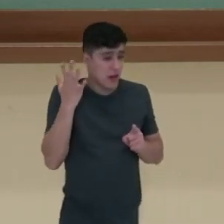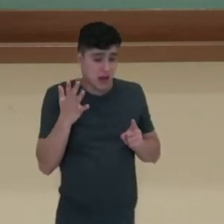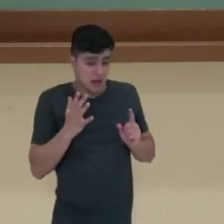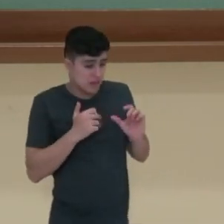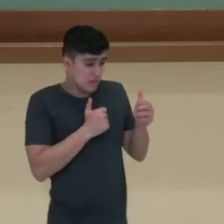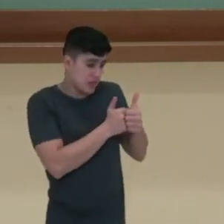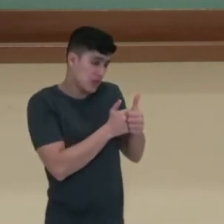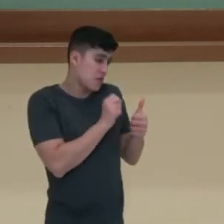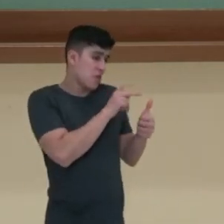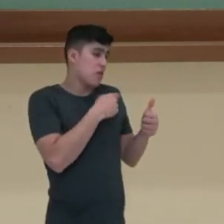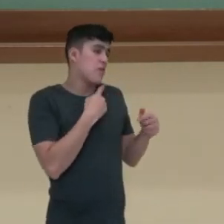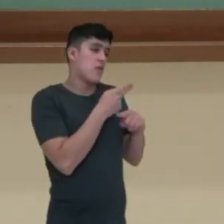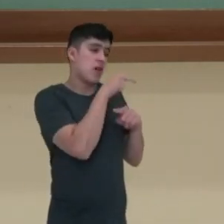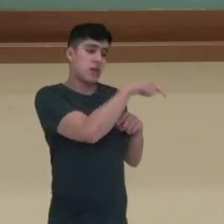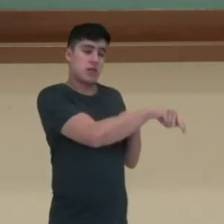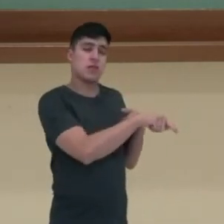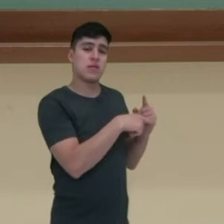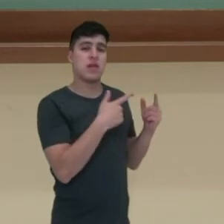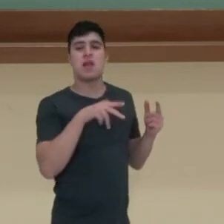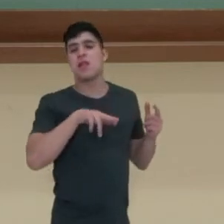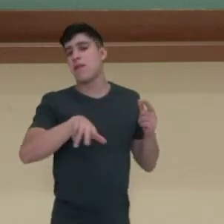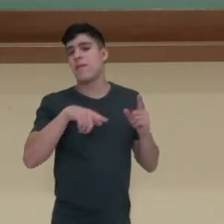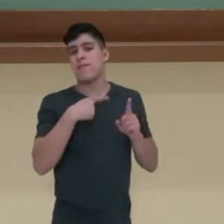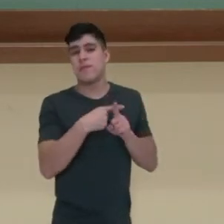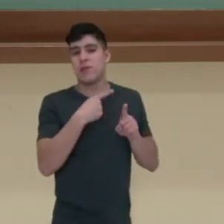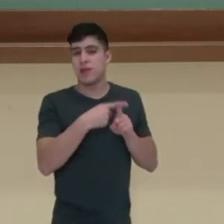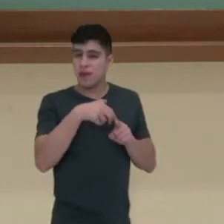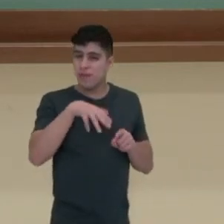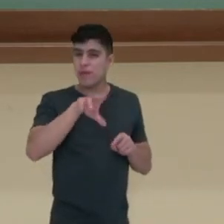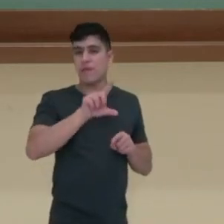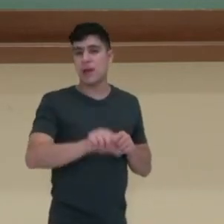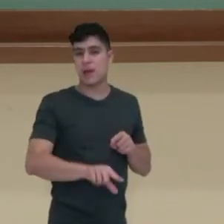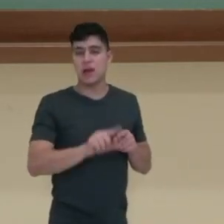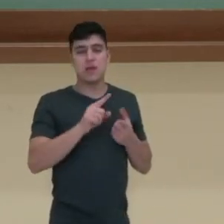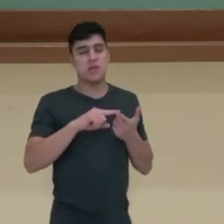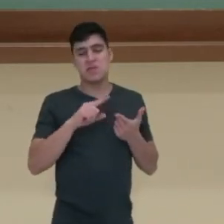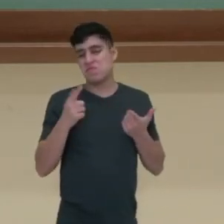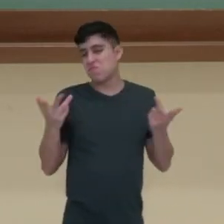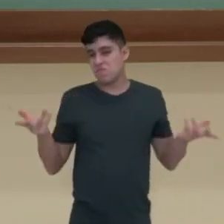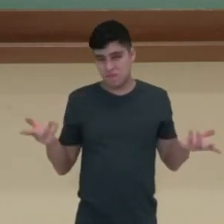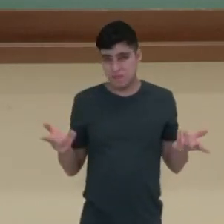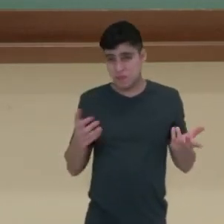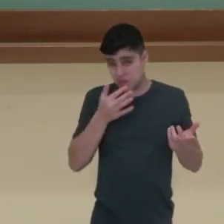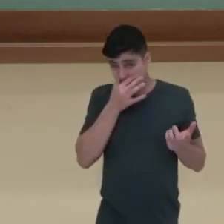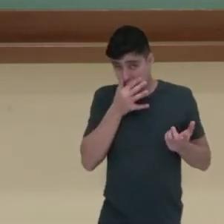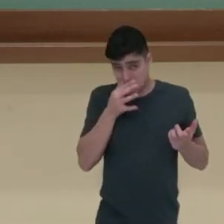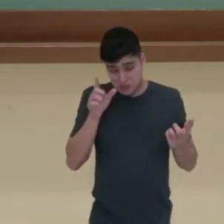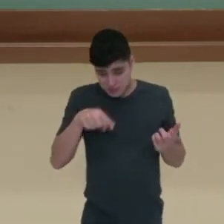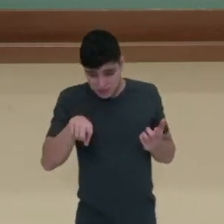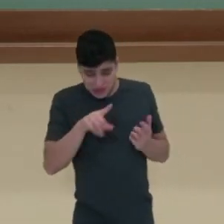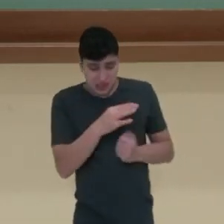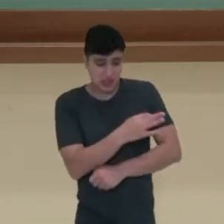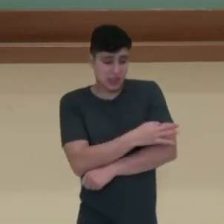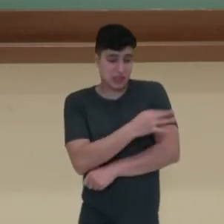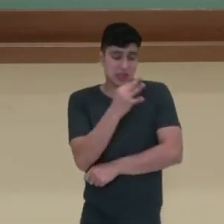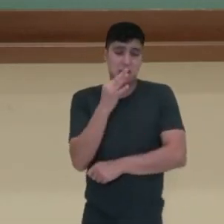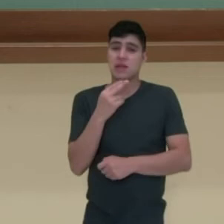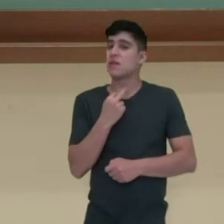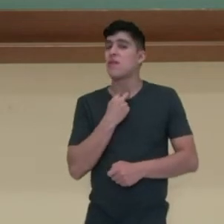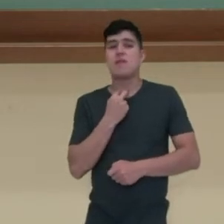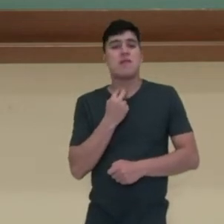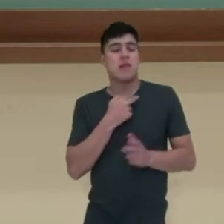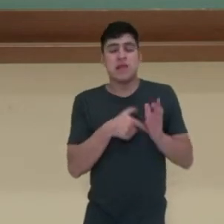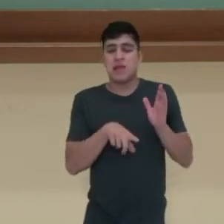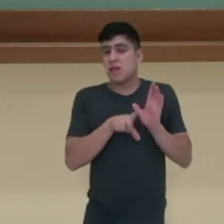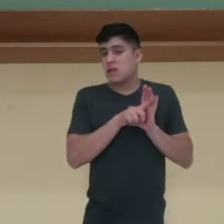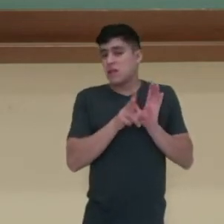mais perto daquele lugar, e não porque é mais barato ou algo assim. Esse tipo de técnica ele não é